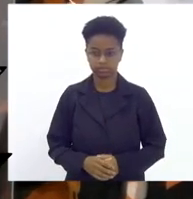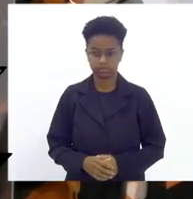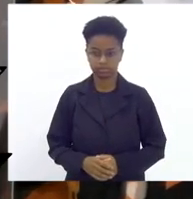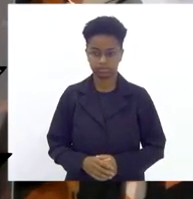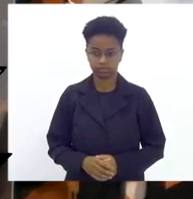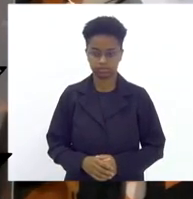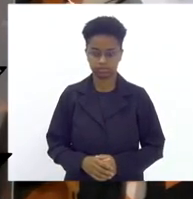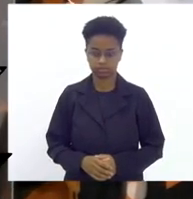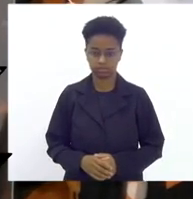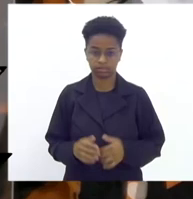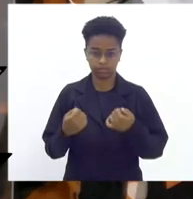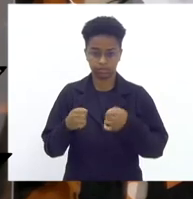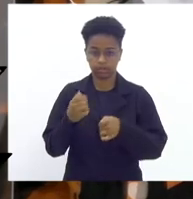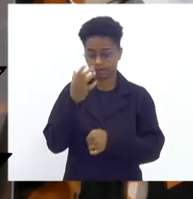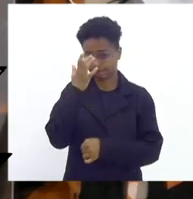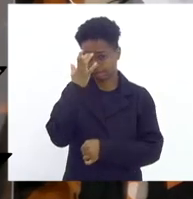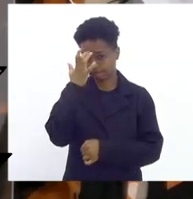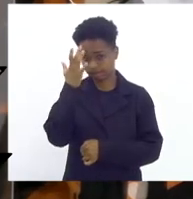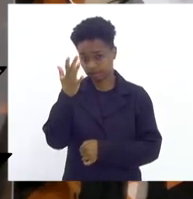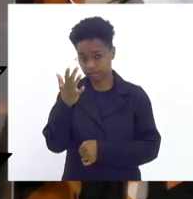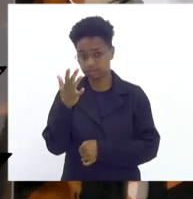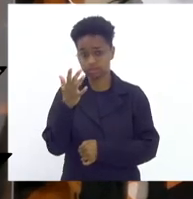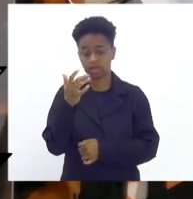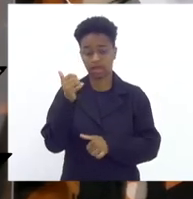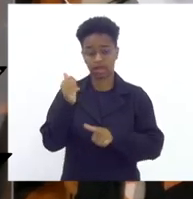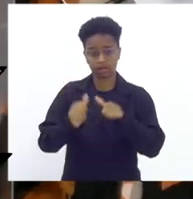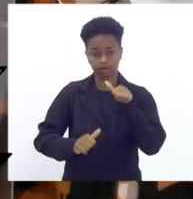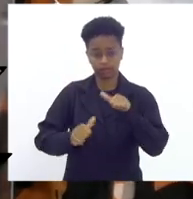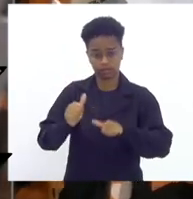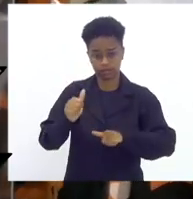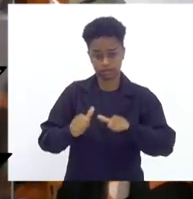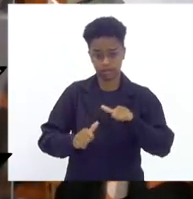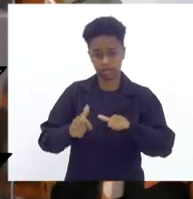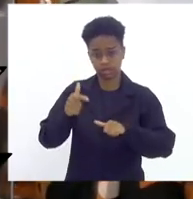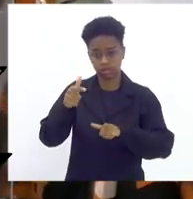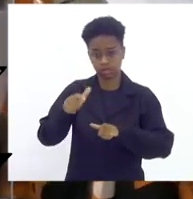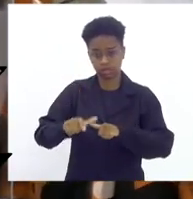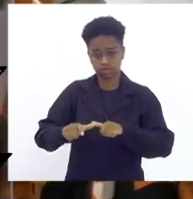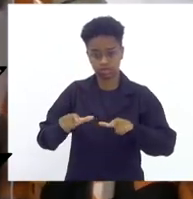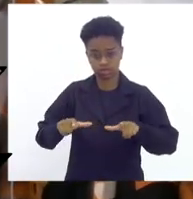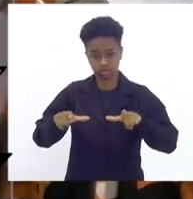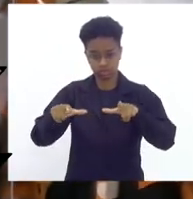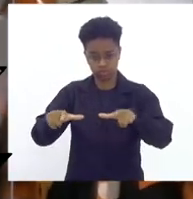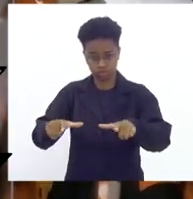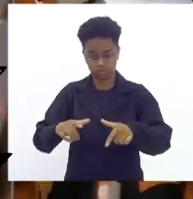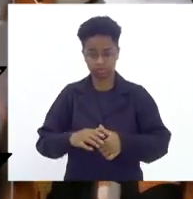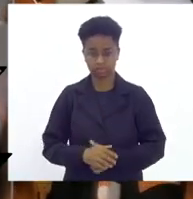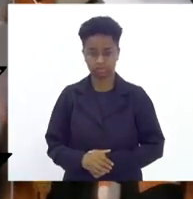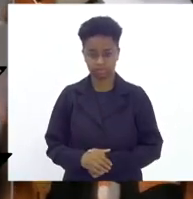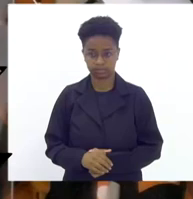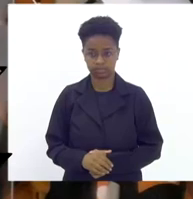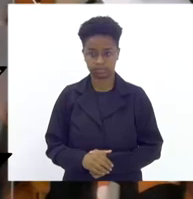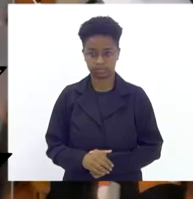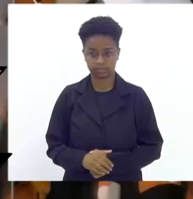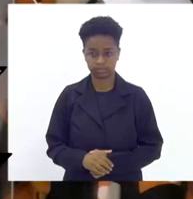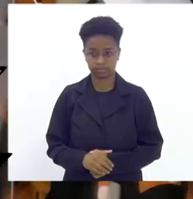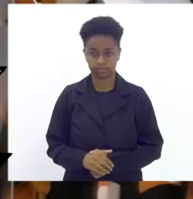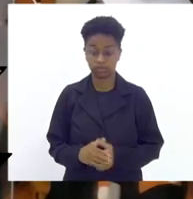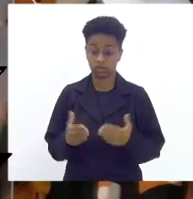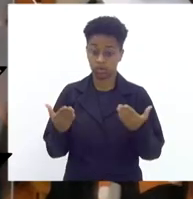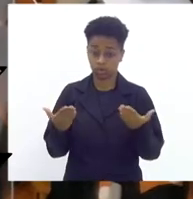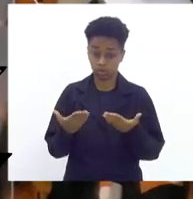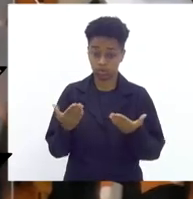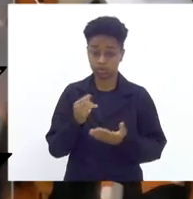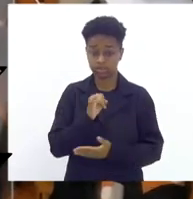facilidade de revaliação de diploma hoje se você